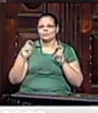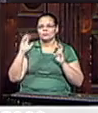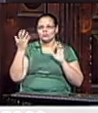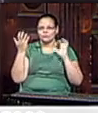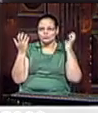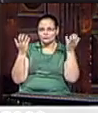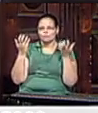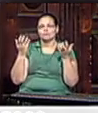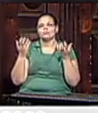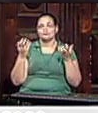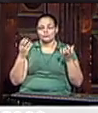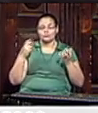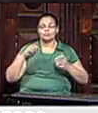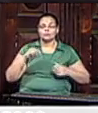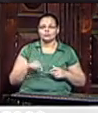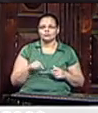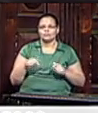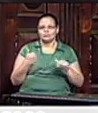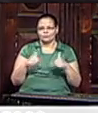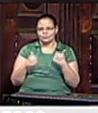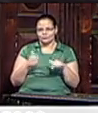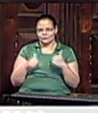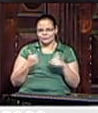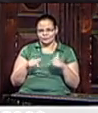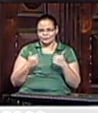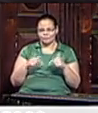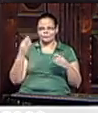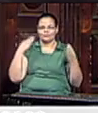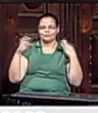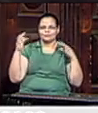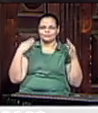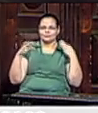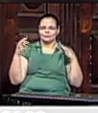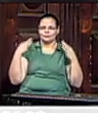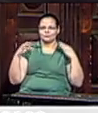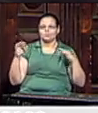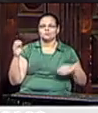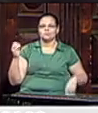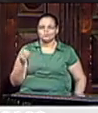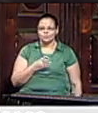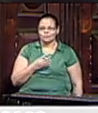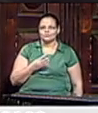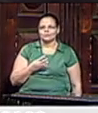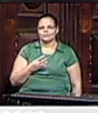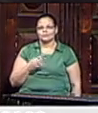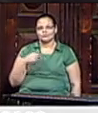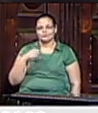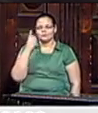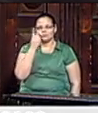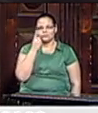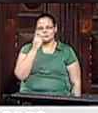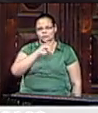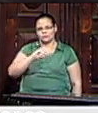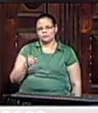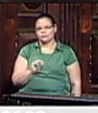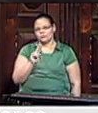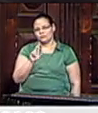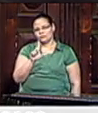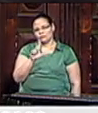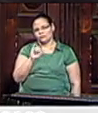estamos falando de empregos verdes gerados com turismo, né? Por exemplo, o deputado Giulianelli, vou